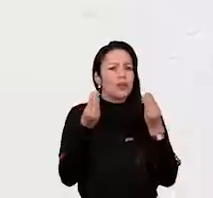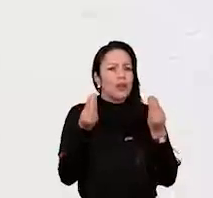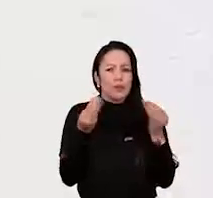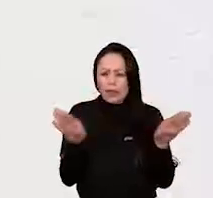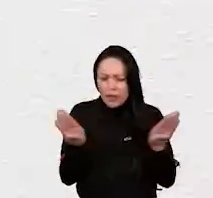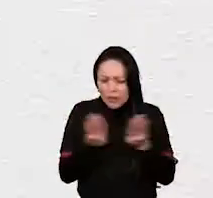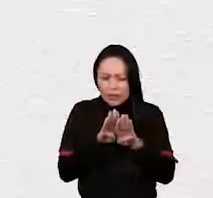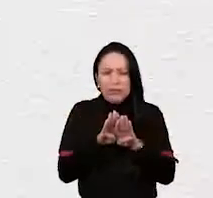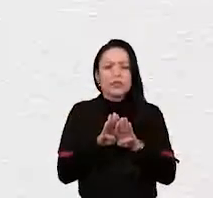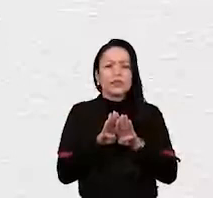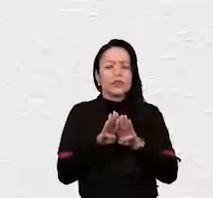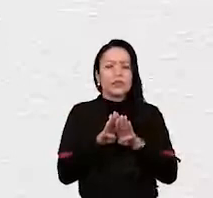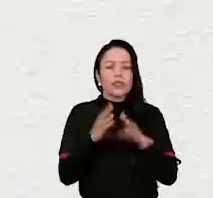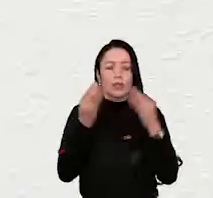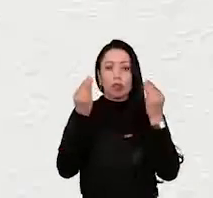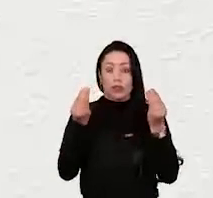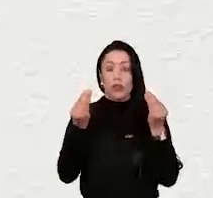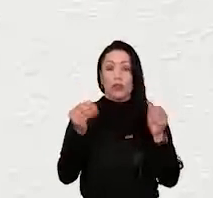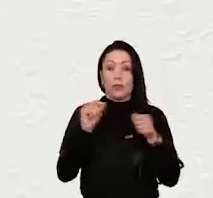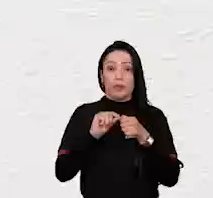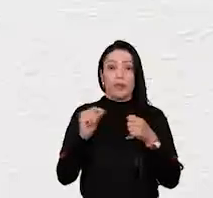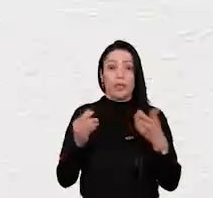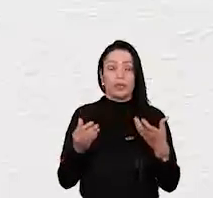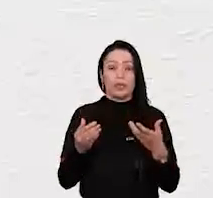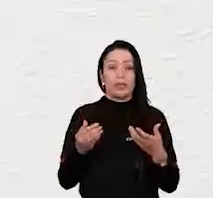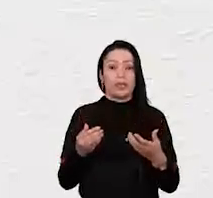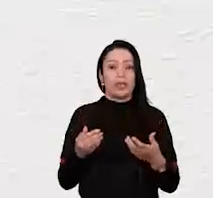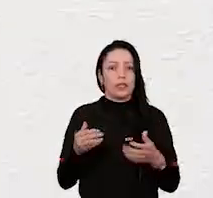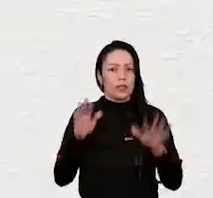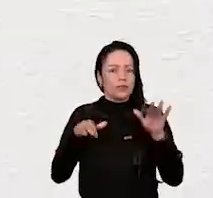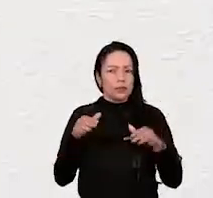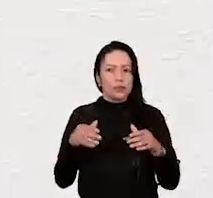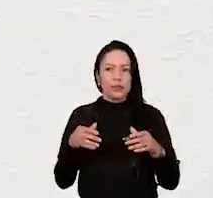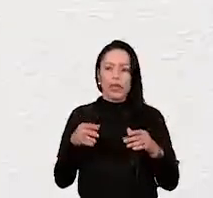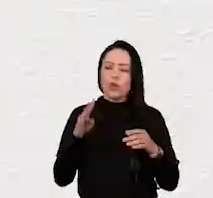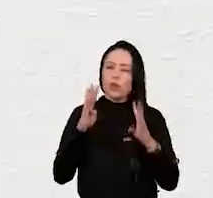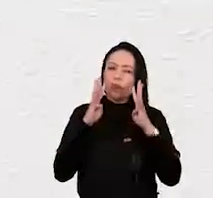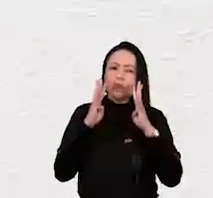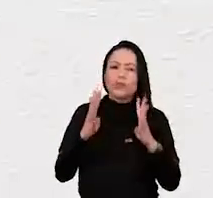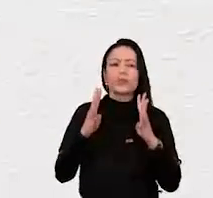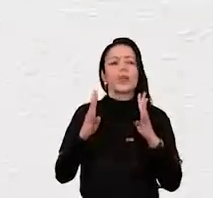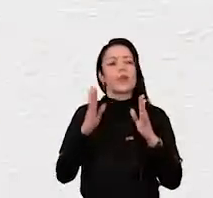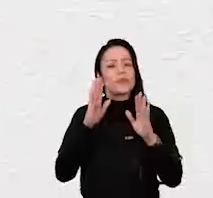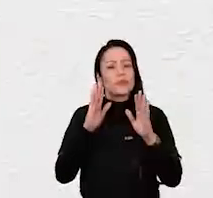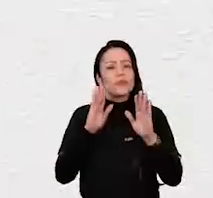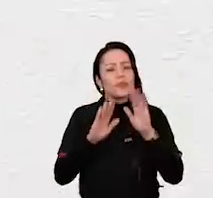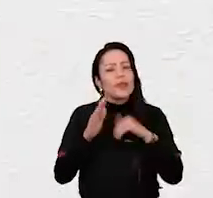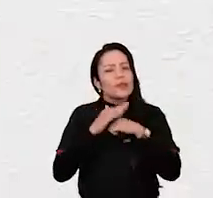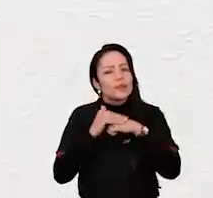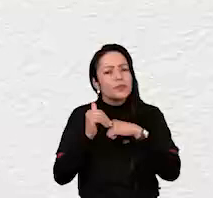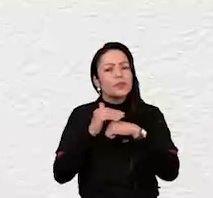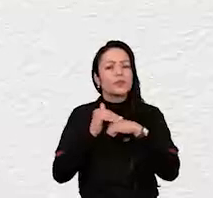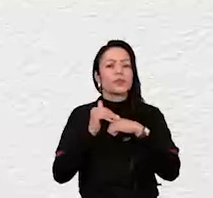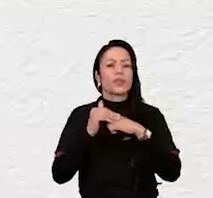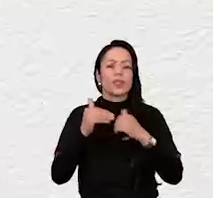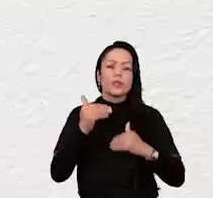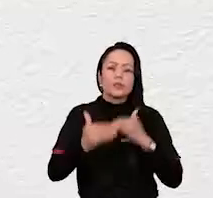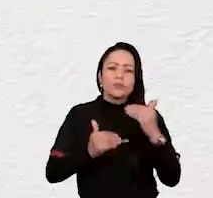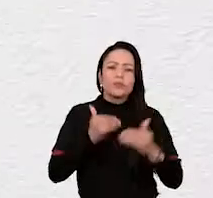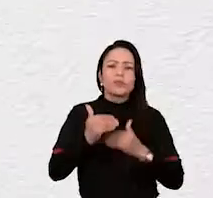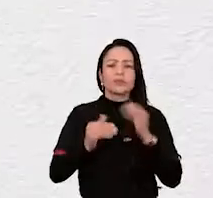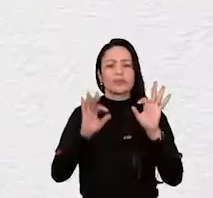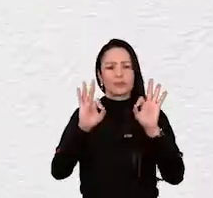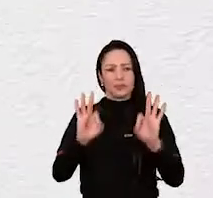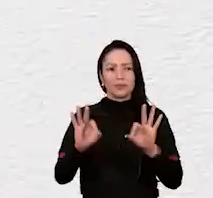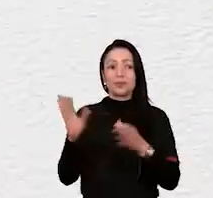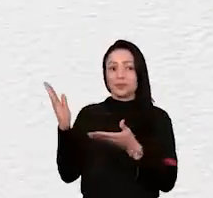vai fazer? Como é que faz isso? Então, na verdade, eu acho que a gente tem que olhar com mais carinho para essas orelhas, né? Fazer o passo a passo direitinho, fazer